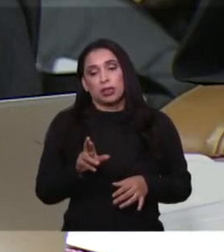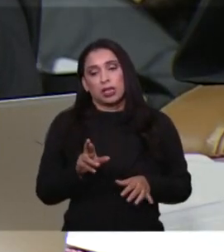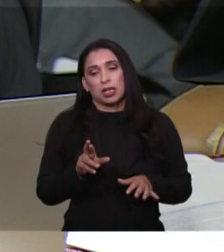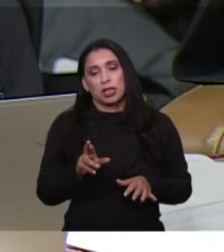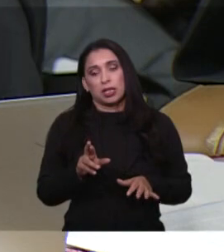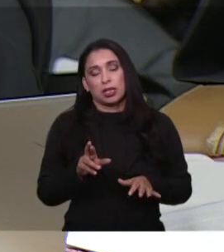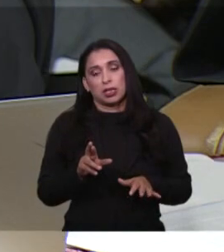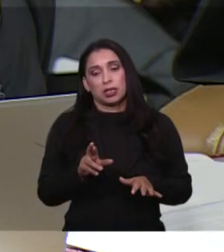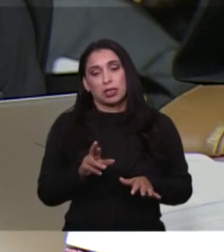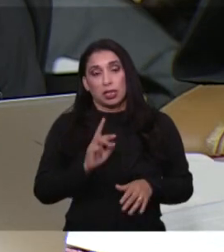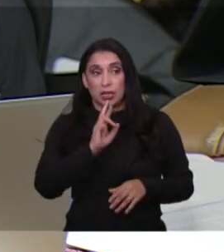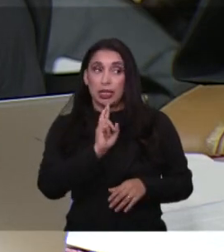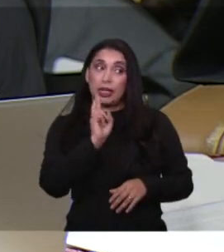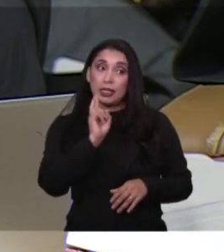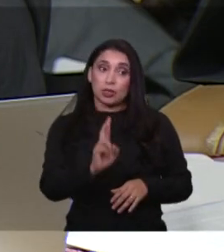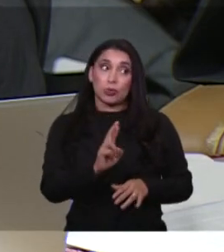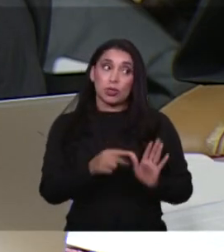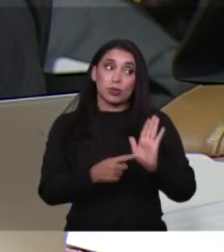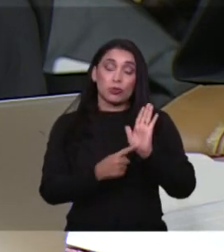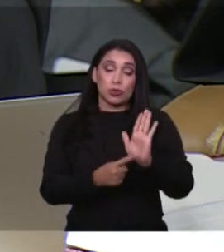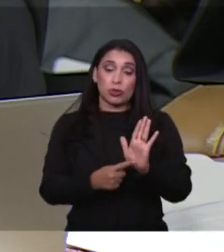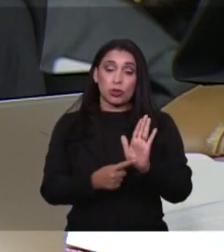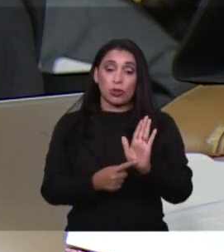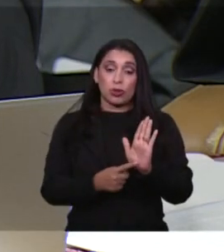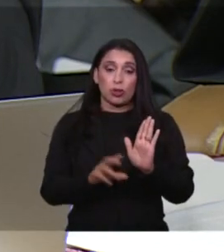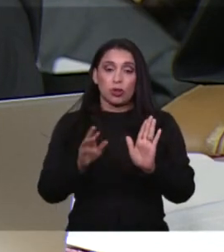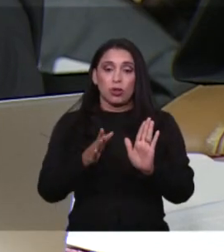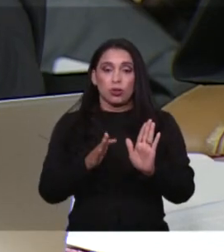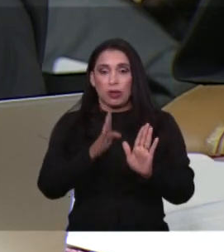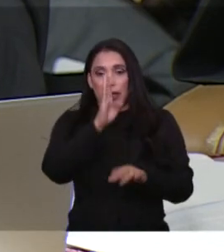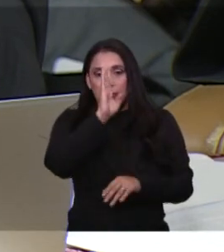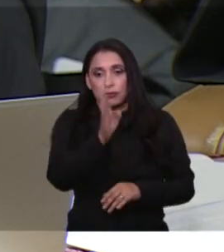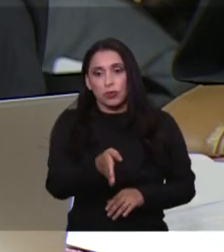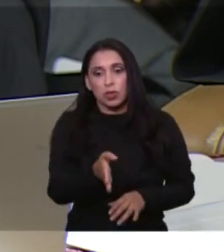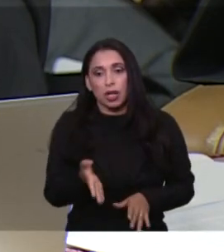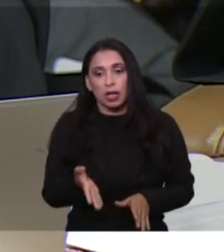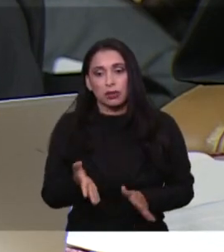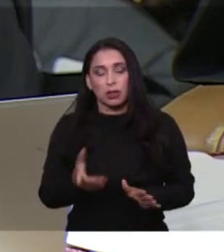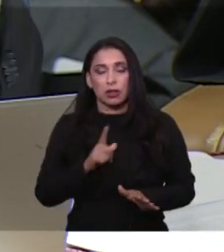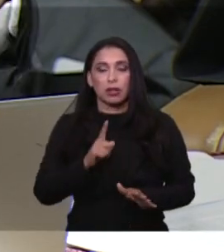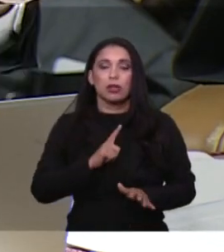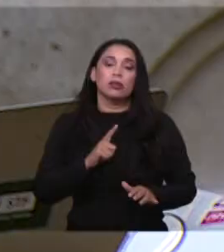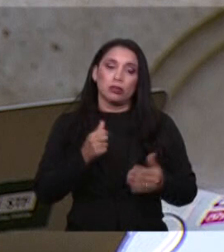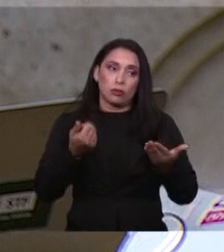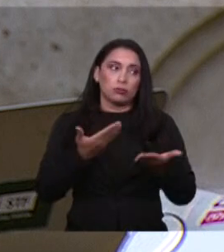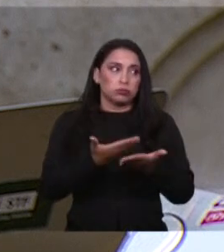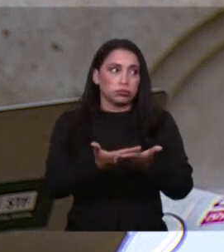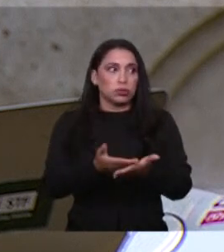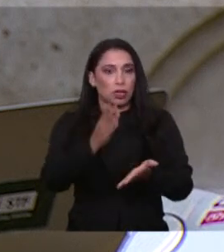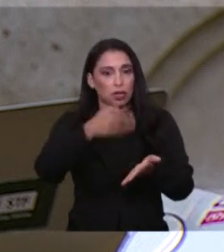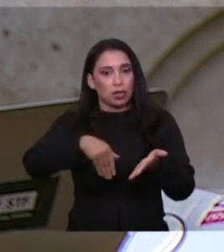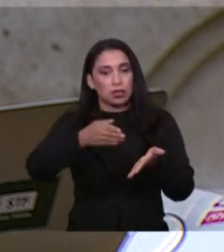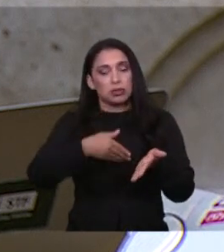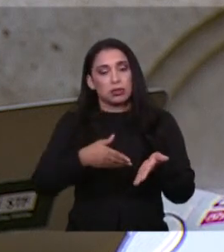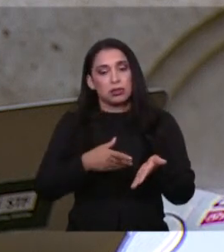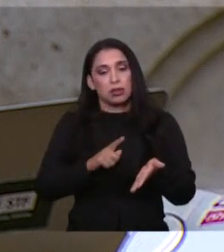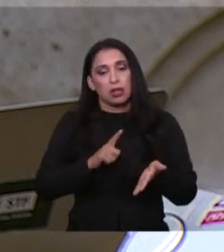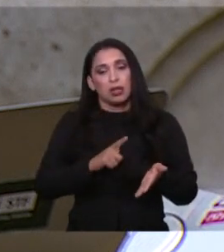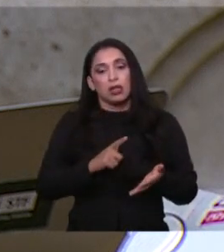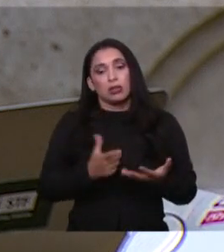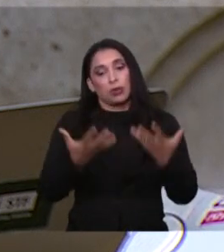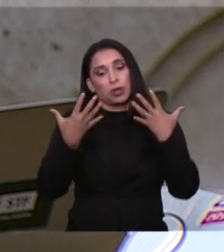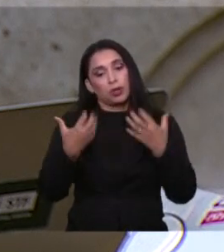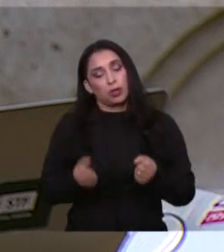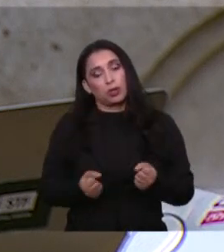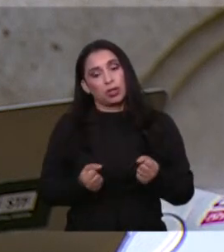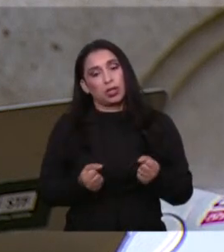na proclamação foi clara essa indicação. Não é automático, significa o quê? Cabe rescisório. Por isso que eu acolheria os embargos de